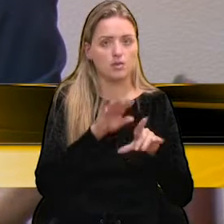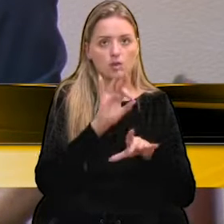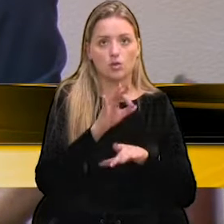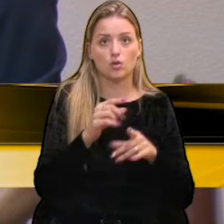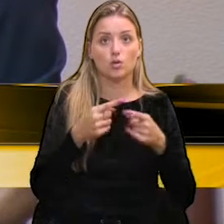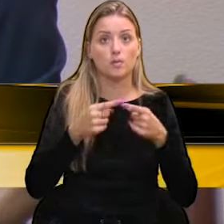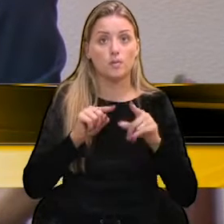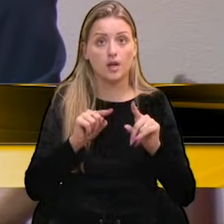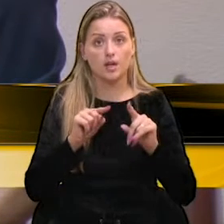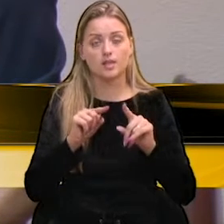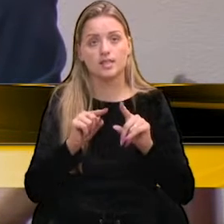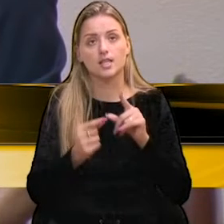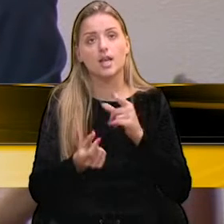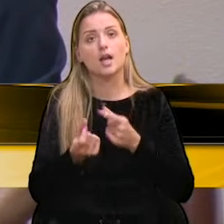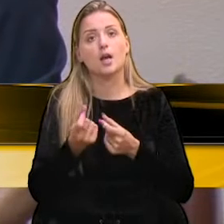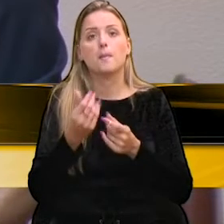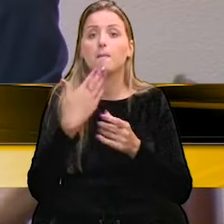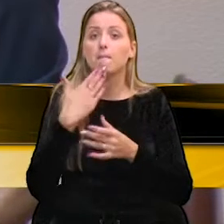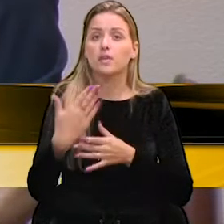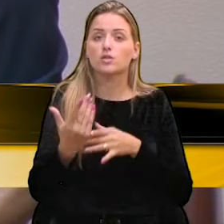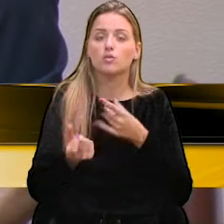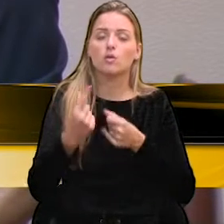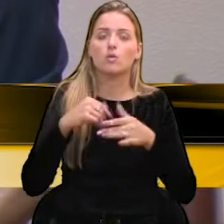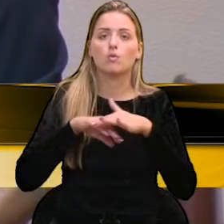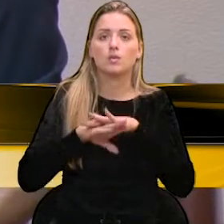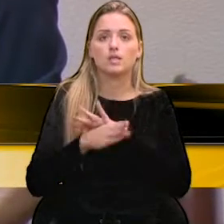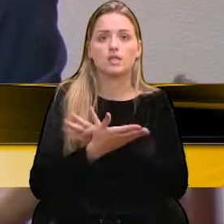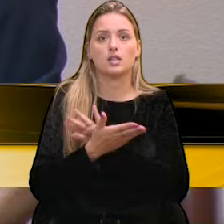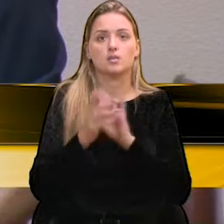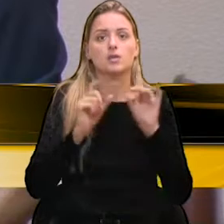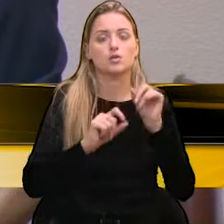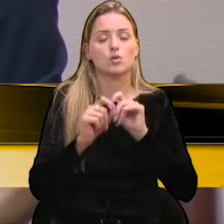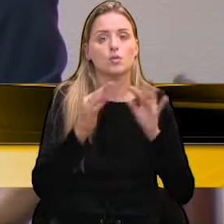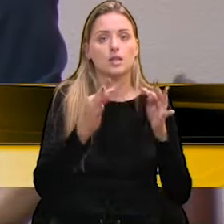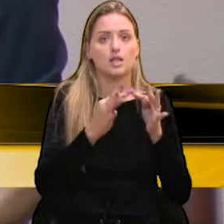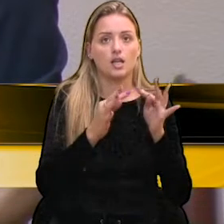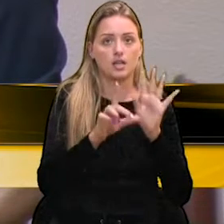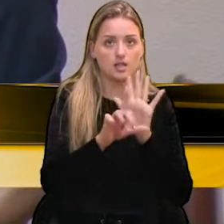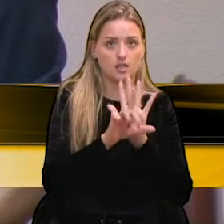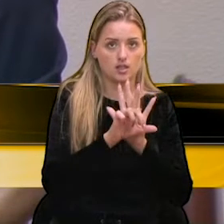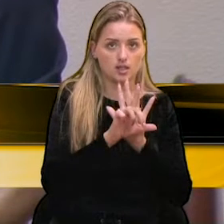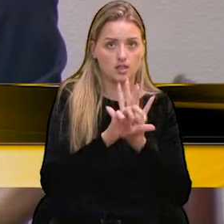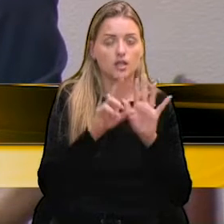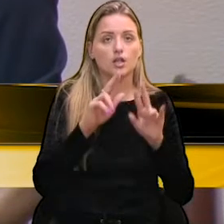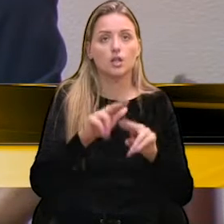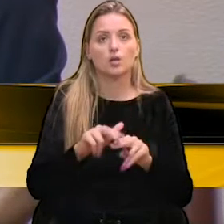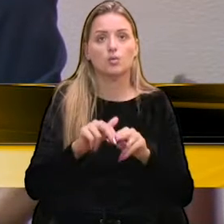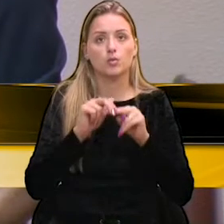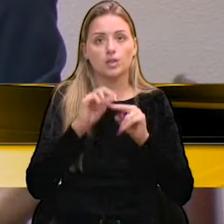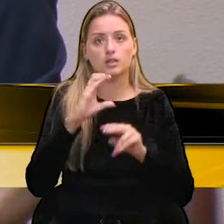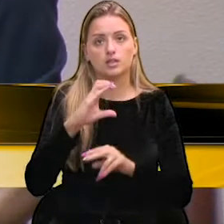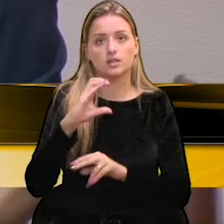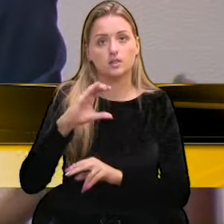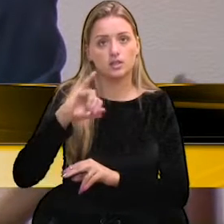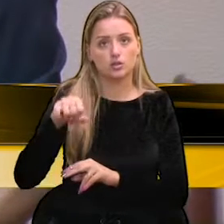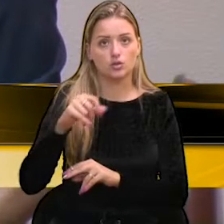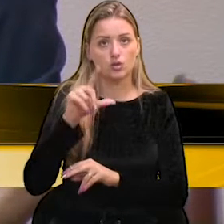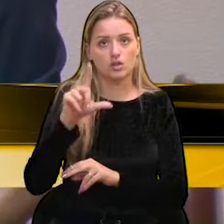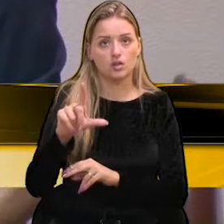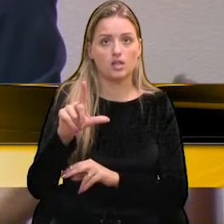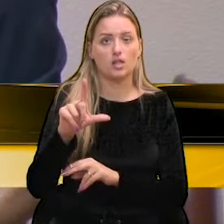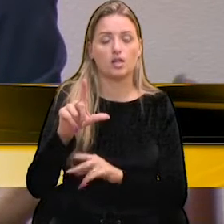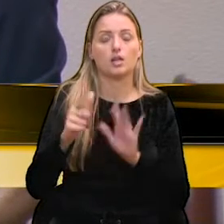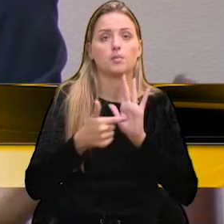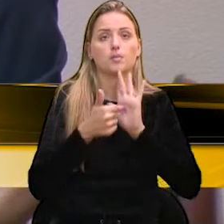porém recomendou algumas adequações com relação à técnica legislativa. Nesse sentido, a CCJL